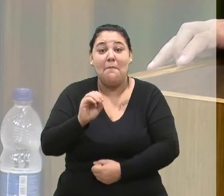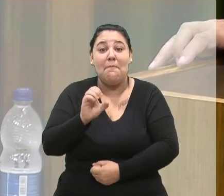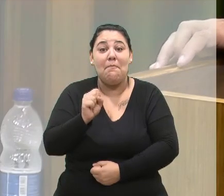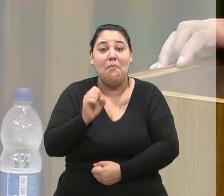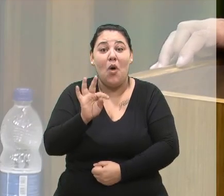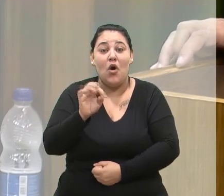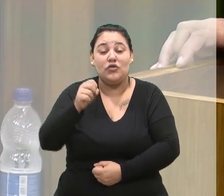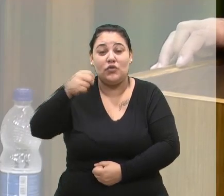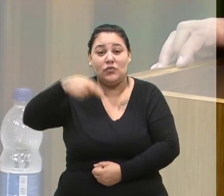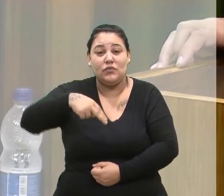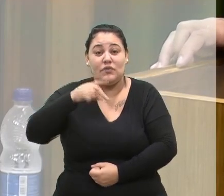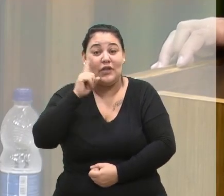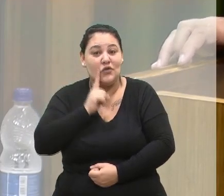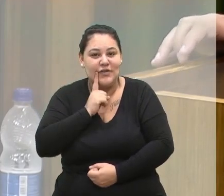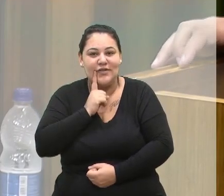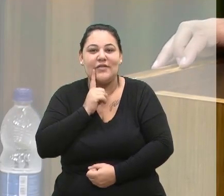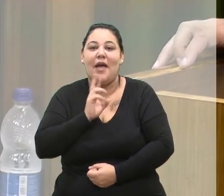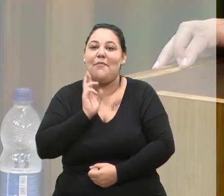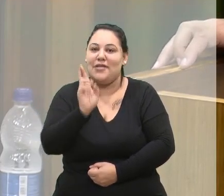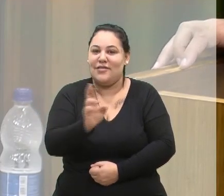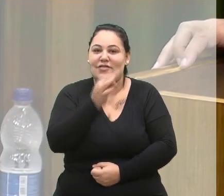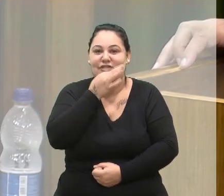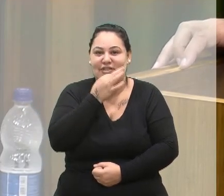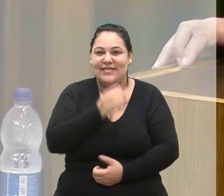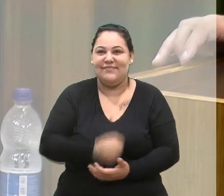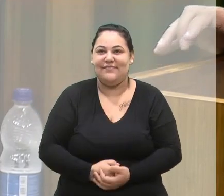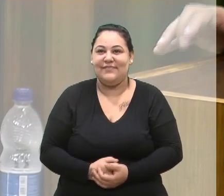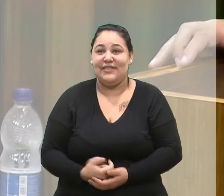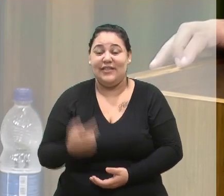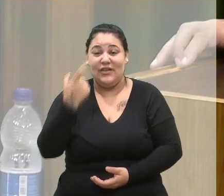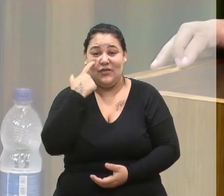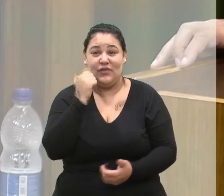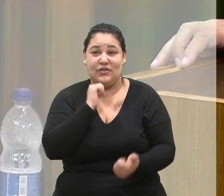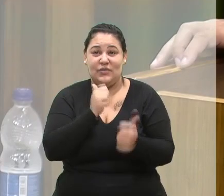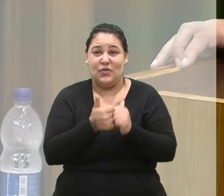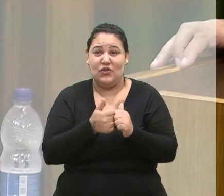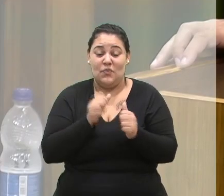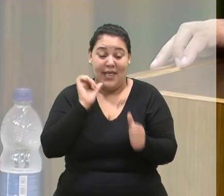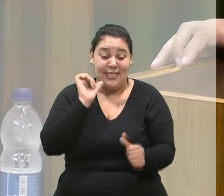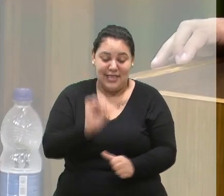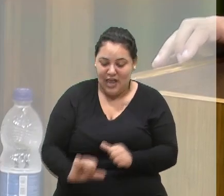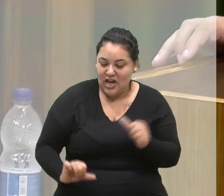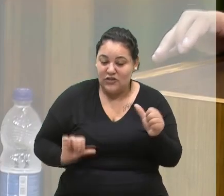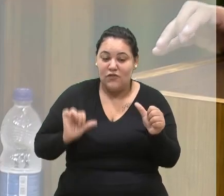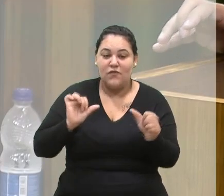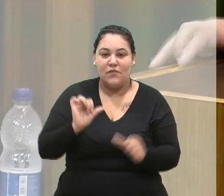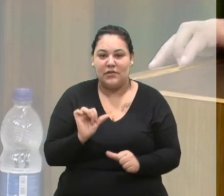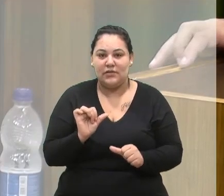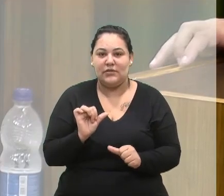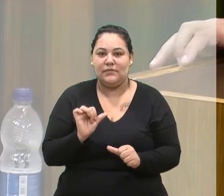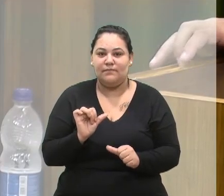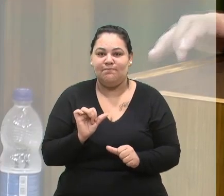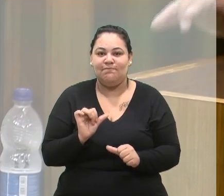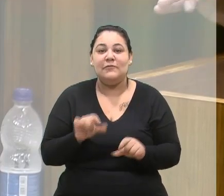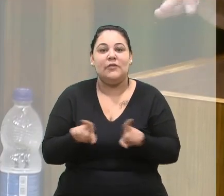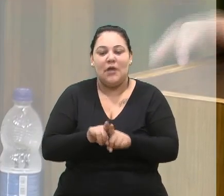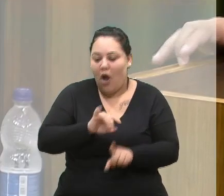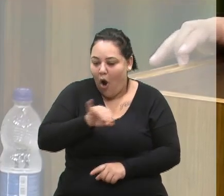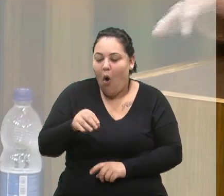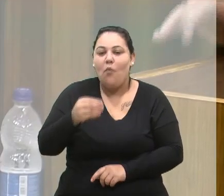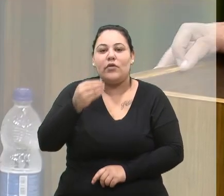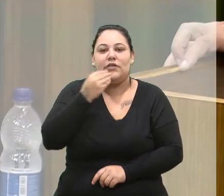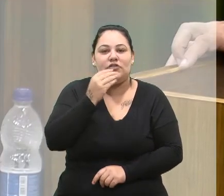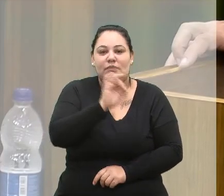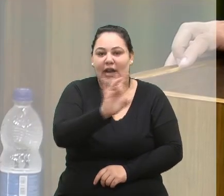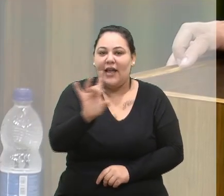parte. E eu vejo o esporte como uma transformação e uma oportunidade para cada